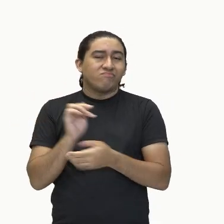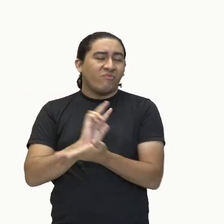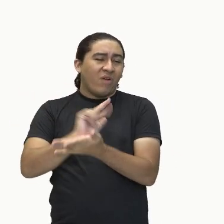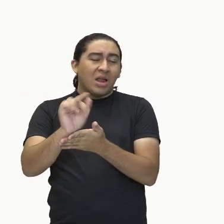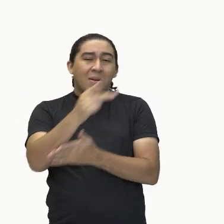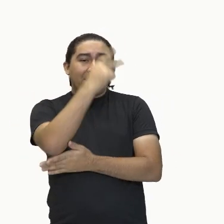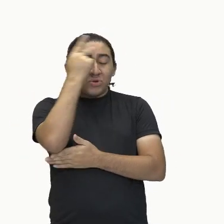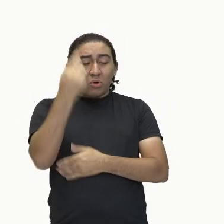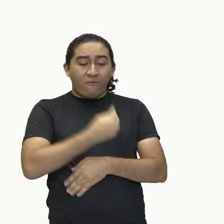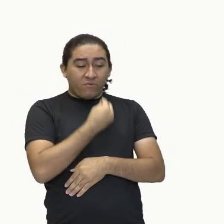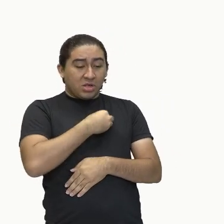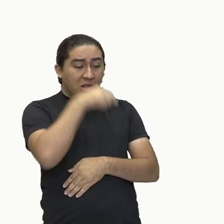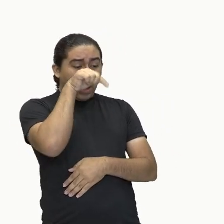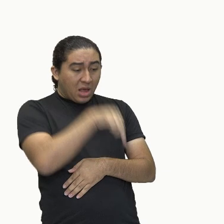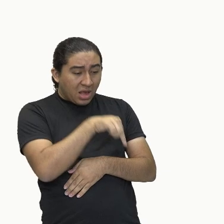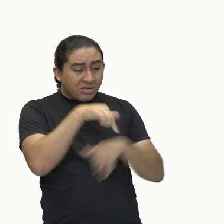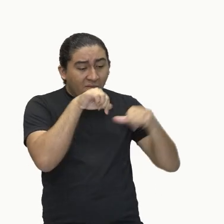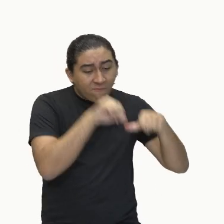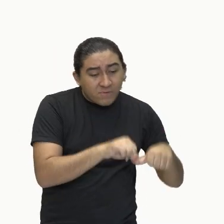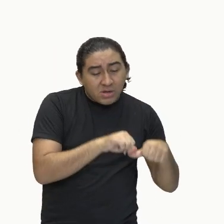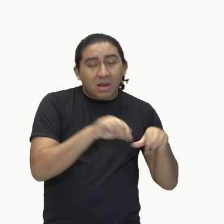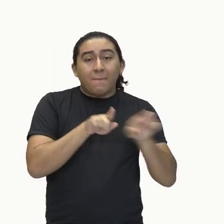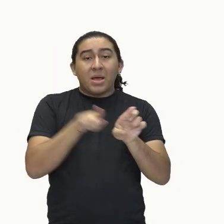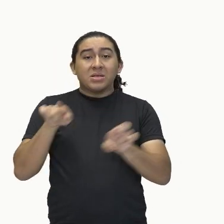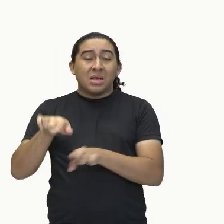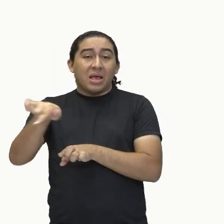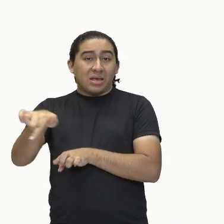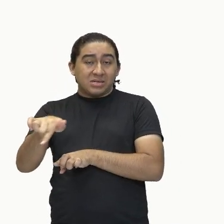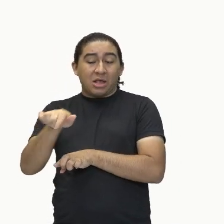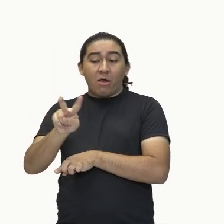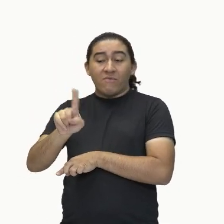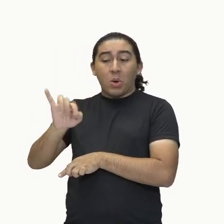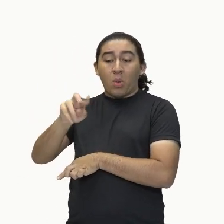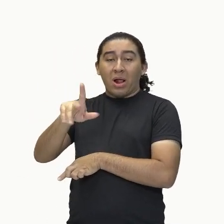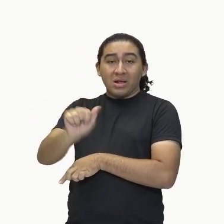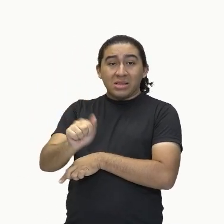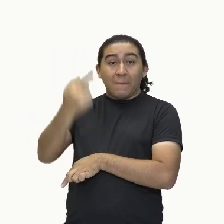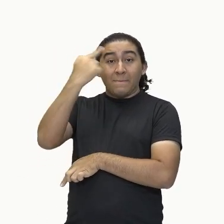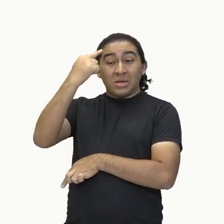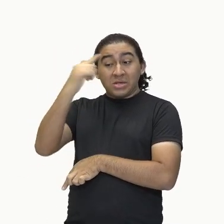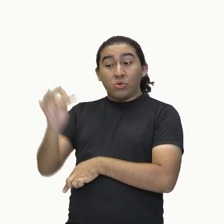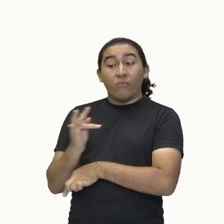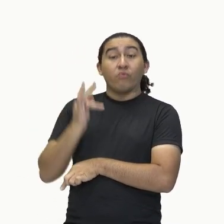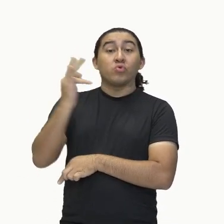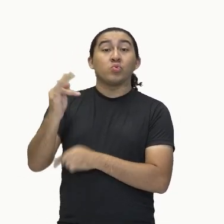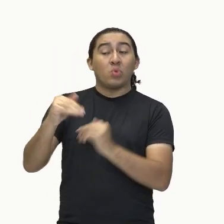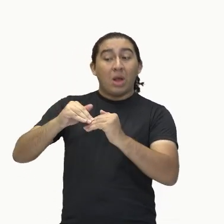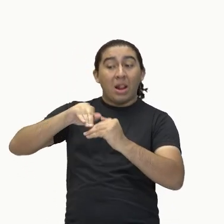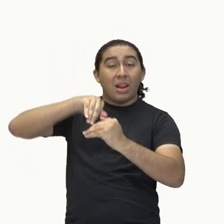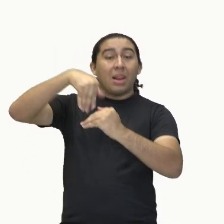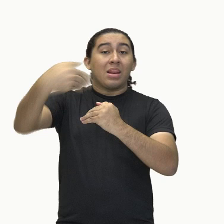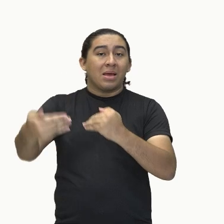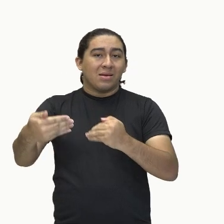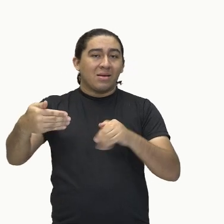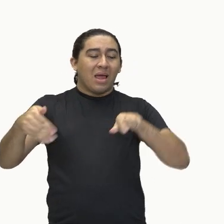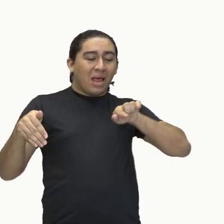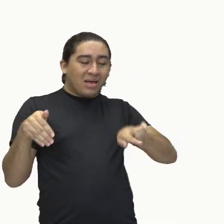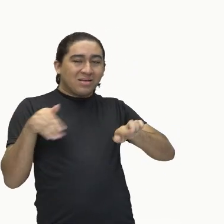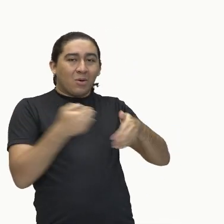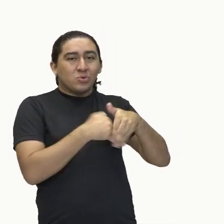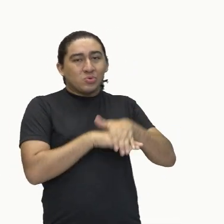Era uma novidade para muitas pessoas, então algo além do que aquelas pessoas estavam